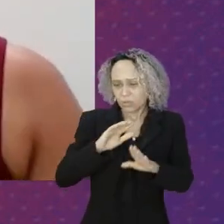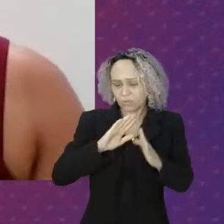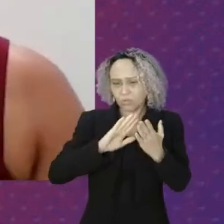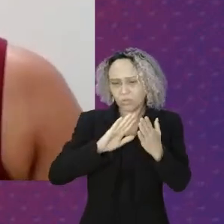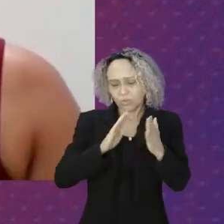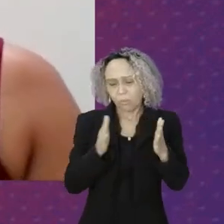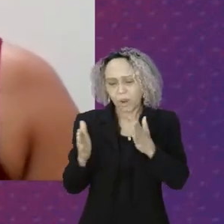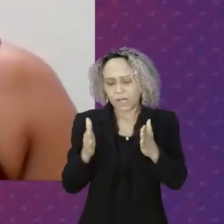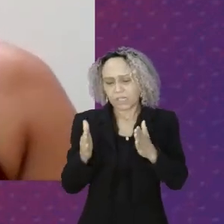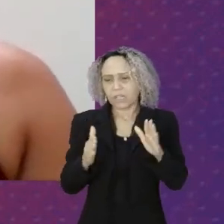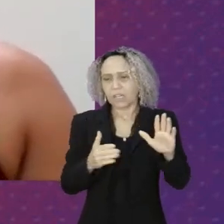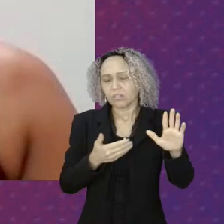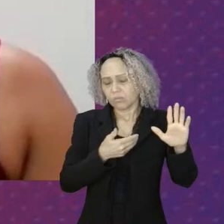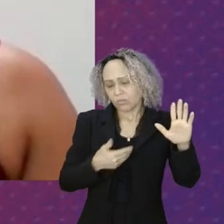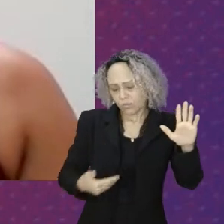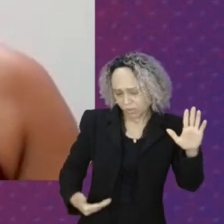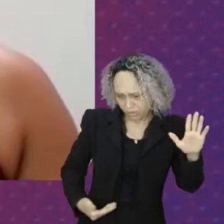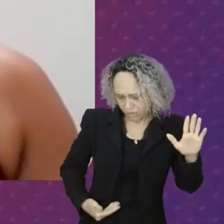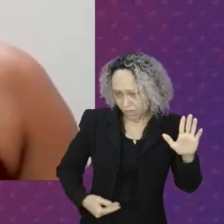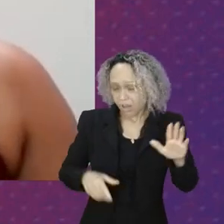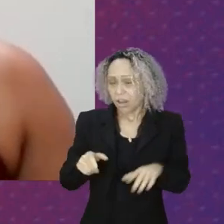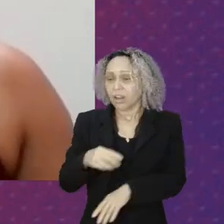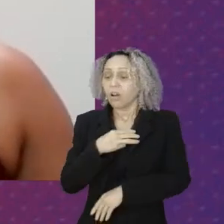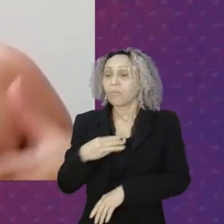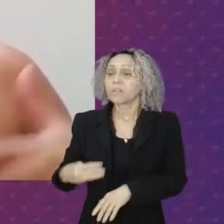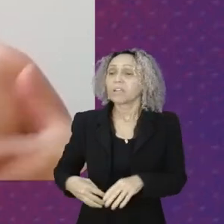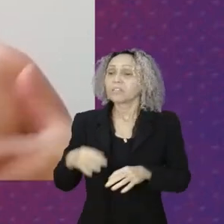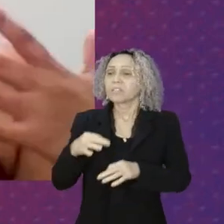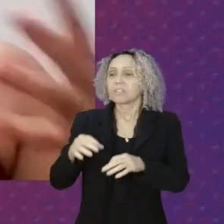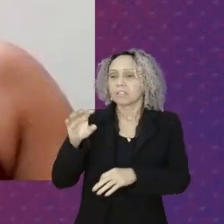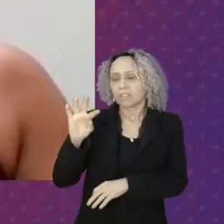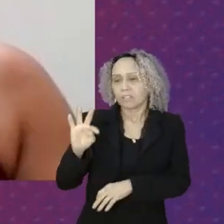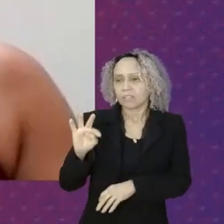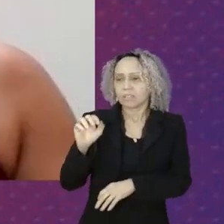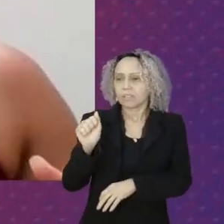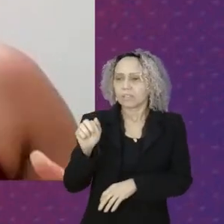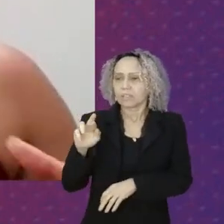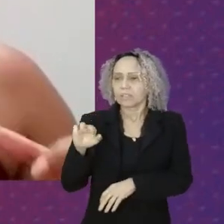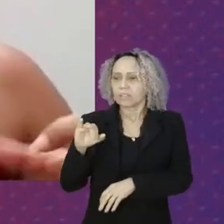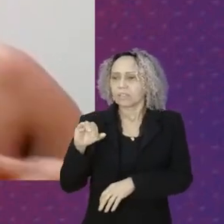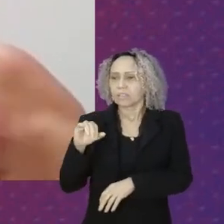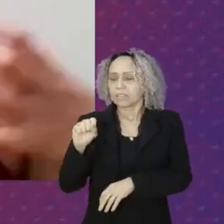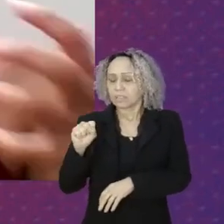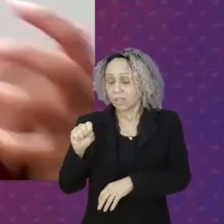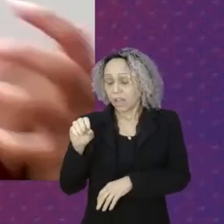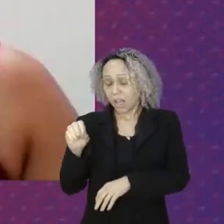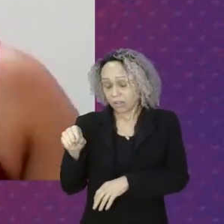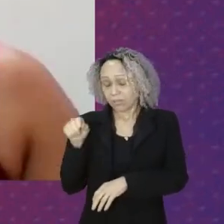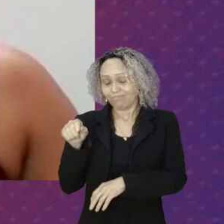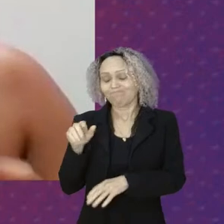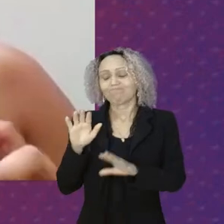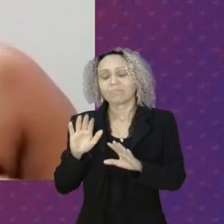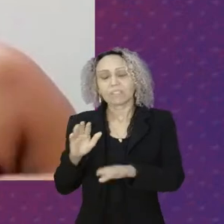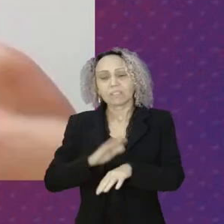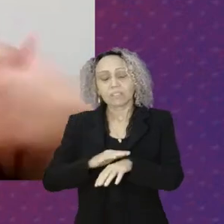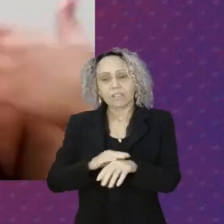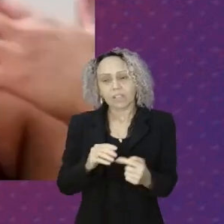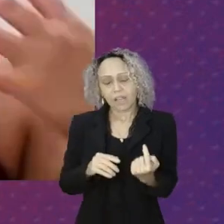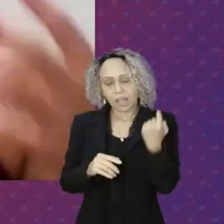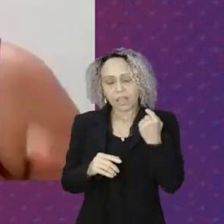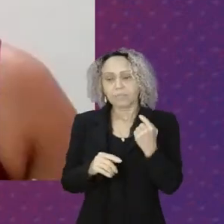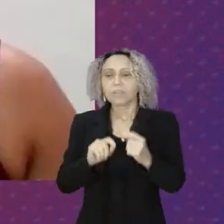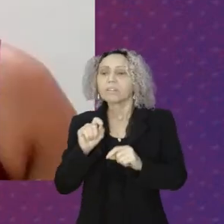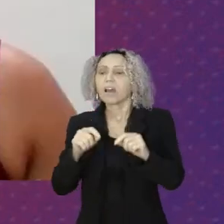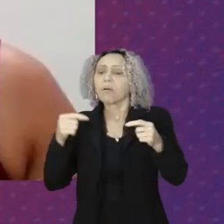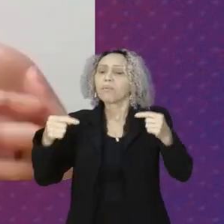em que o ministro Tarso Genro era o ministro da Justiça, e ele surge nessa perspectiva, né, de construir uma política de segurança que tenha como